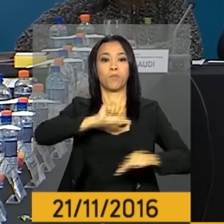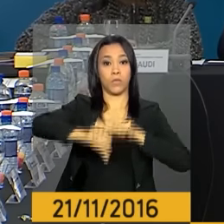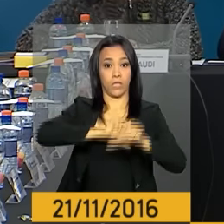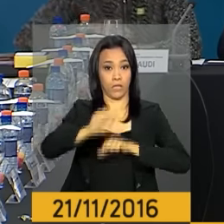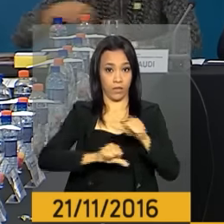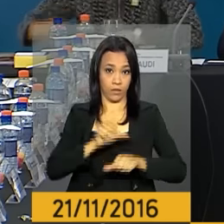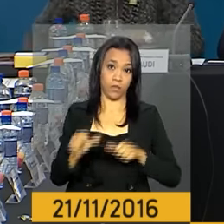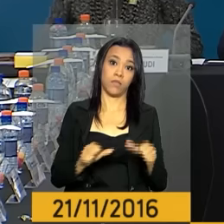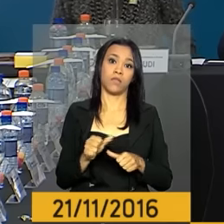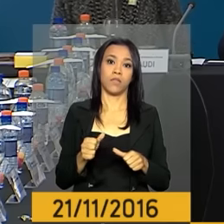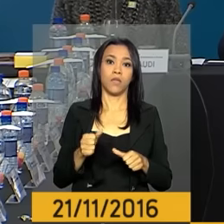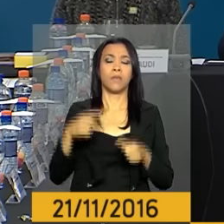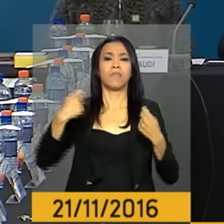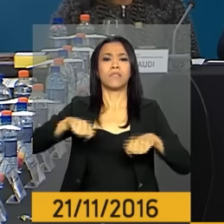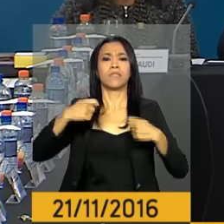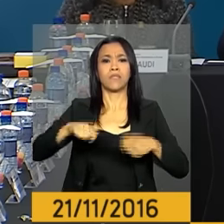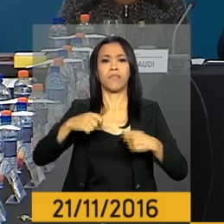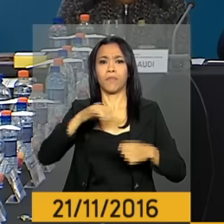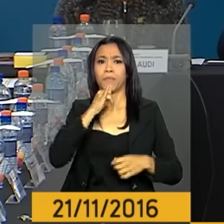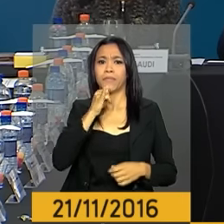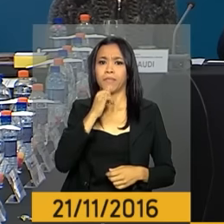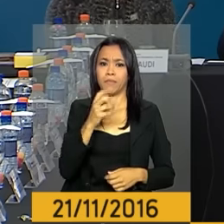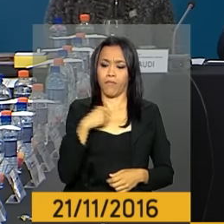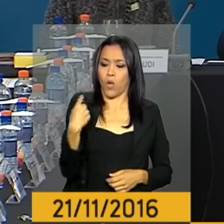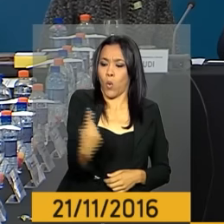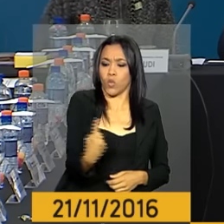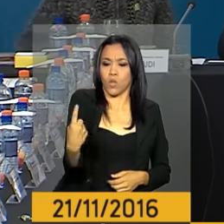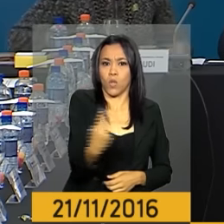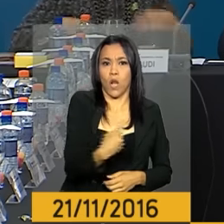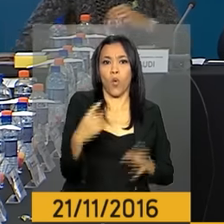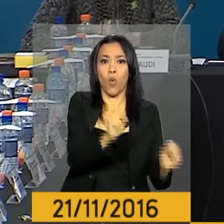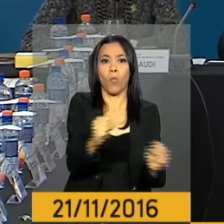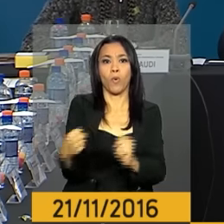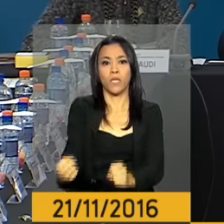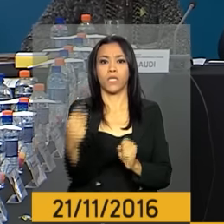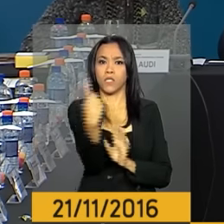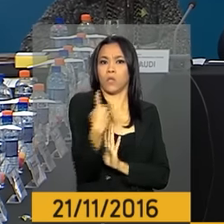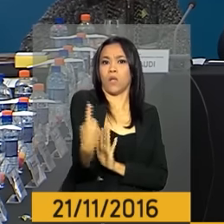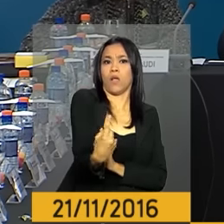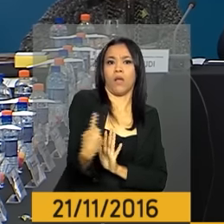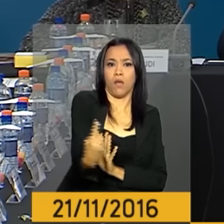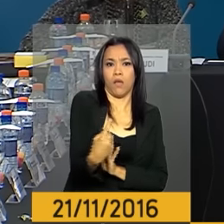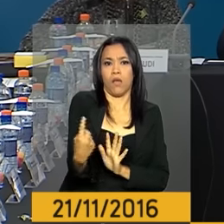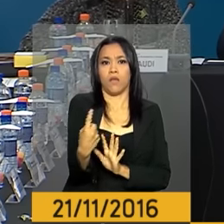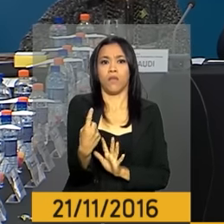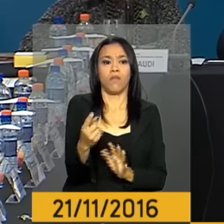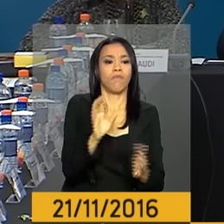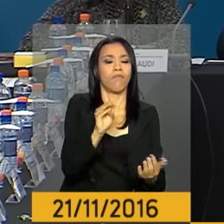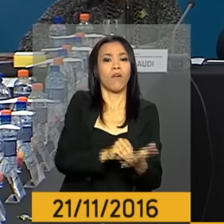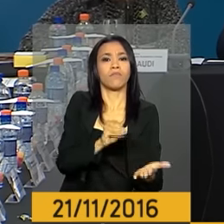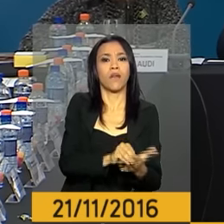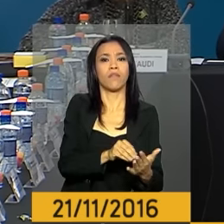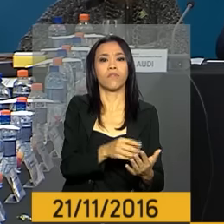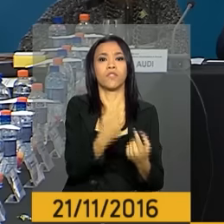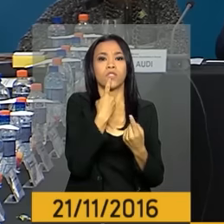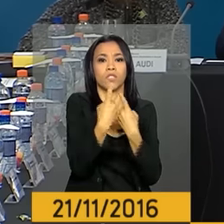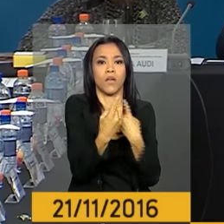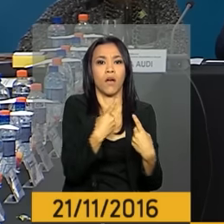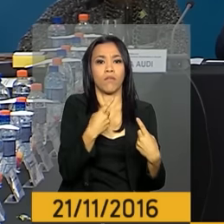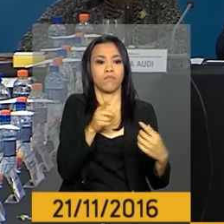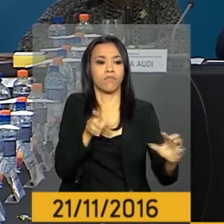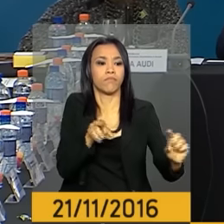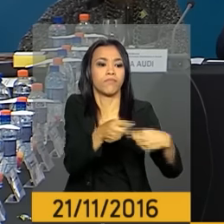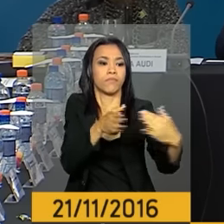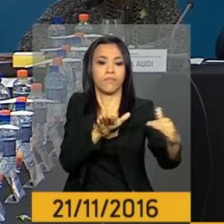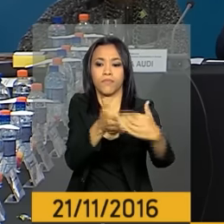abandonar o isolamento do poder. Era necessário, como foi, construir pontes